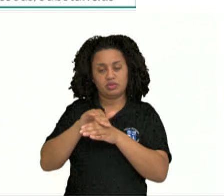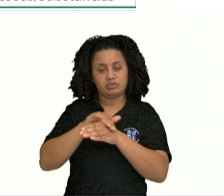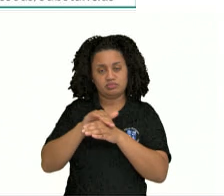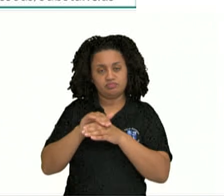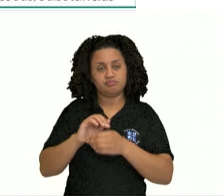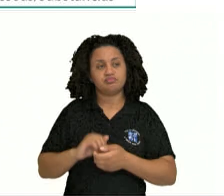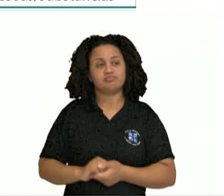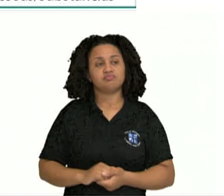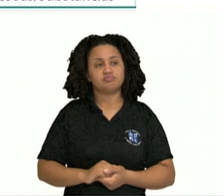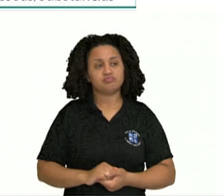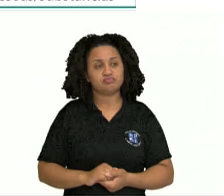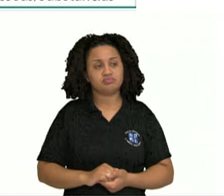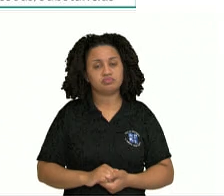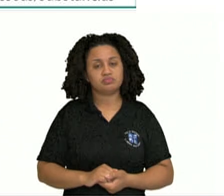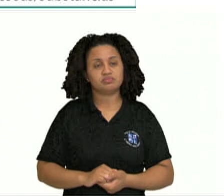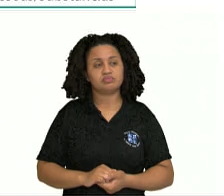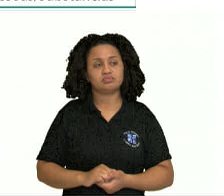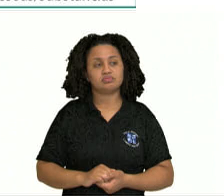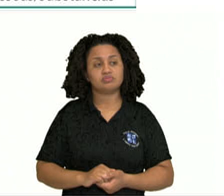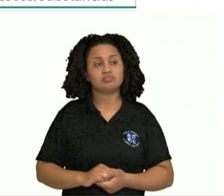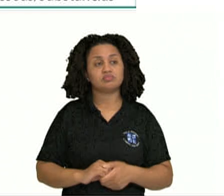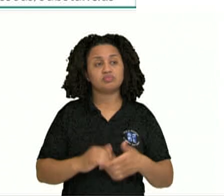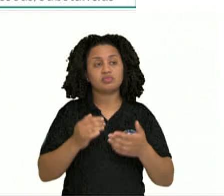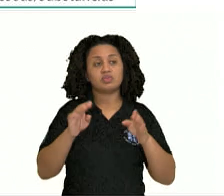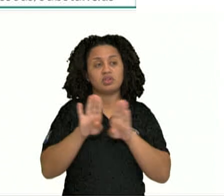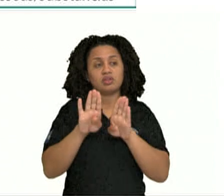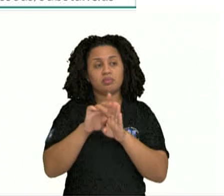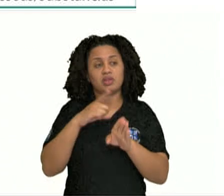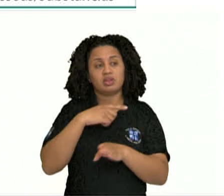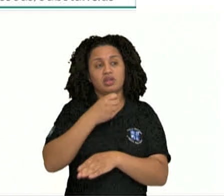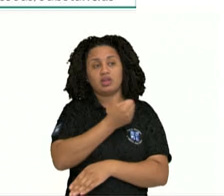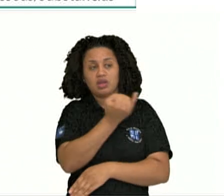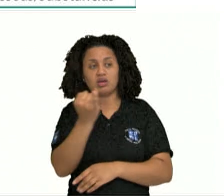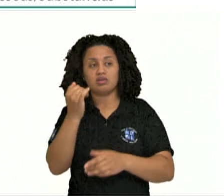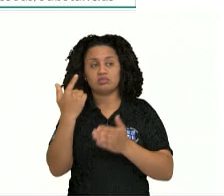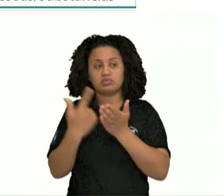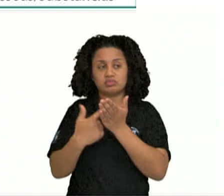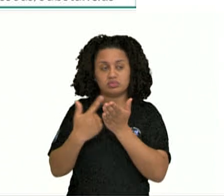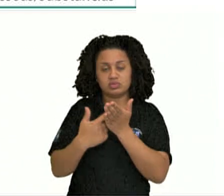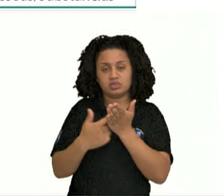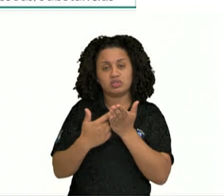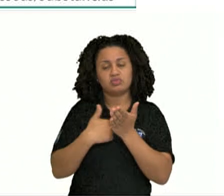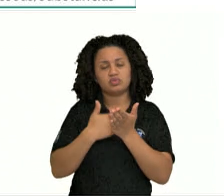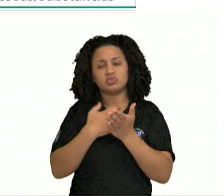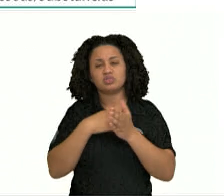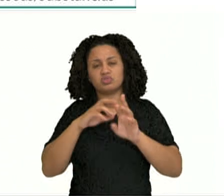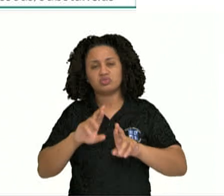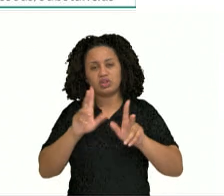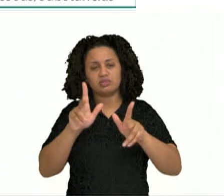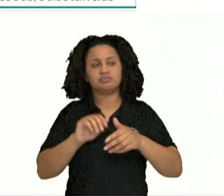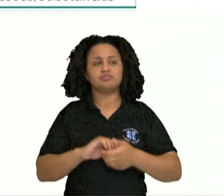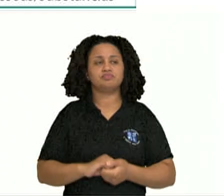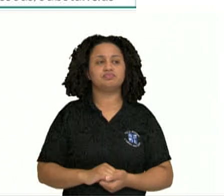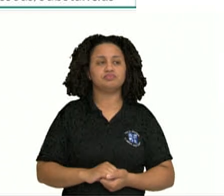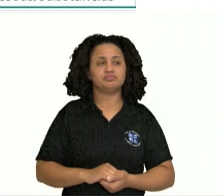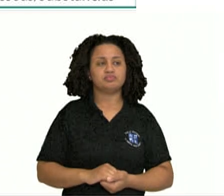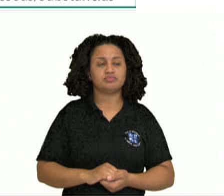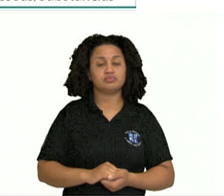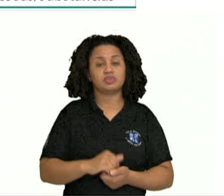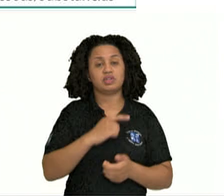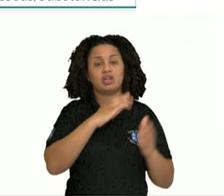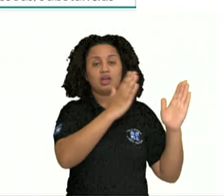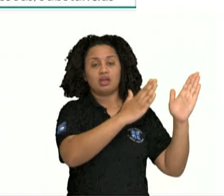retículo endoplasmático rugoso também alguns livros você vai ver como granuloso Ok temos a